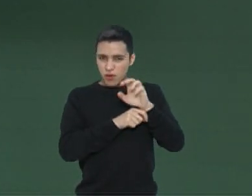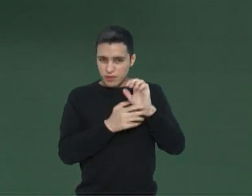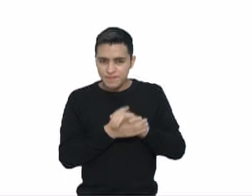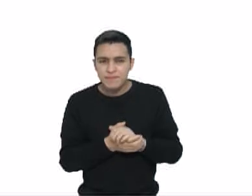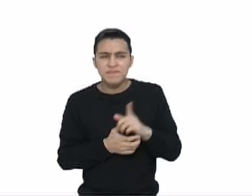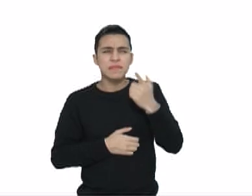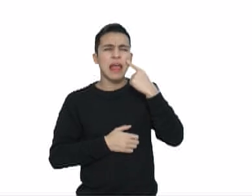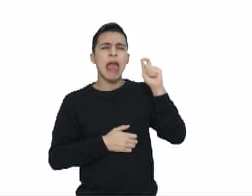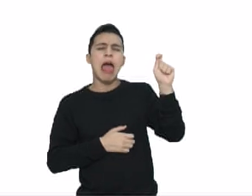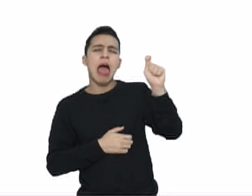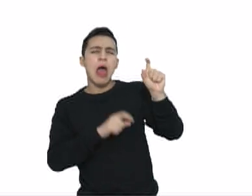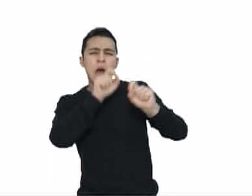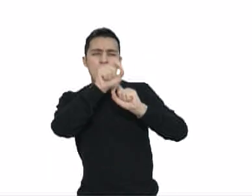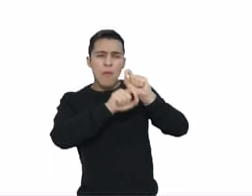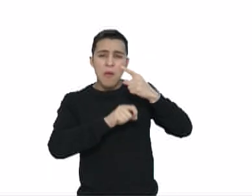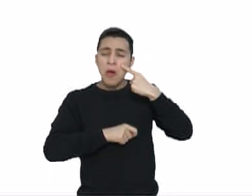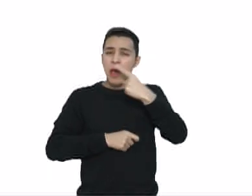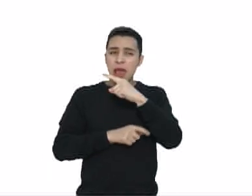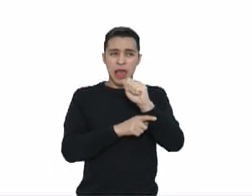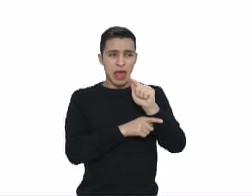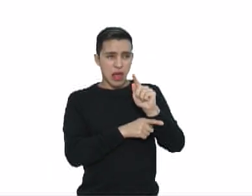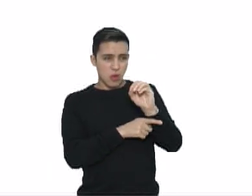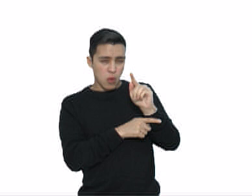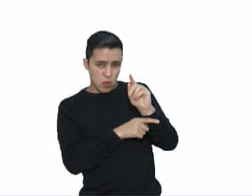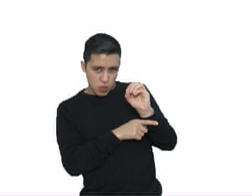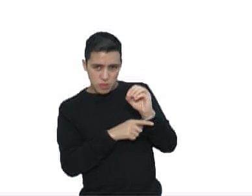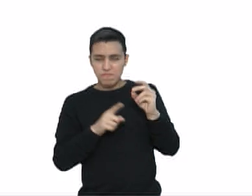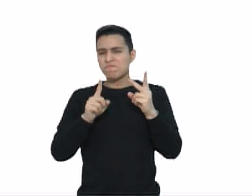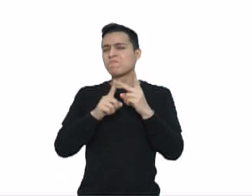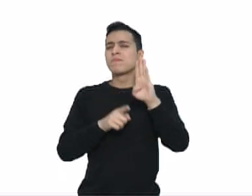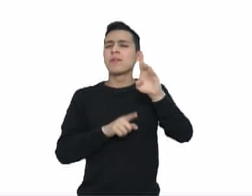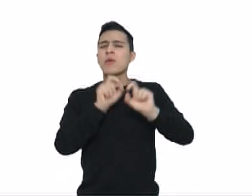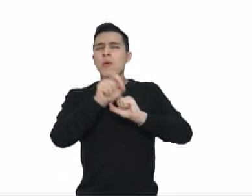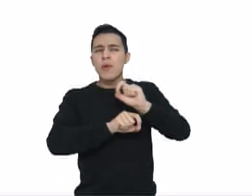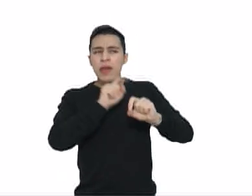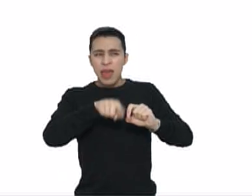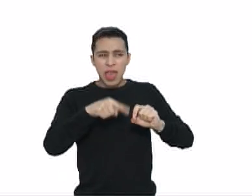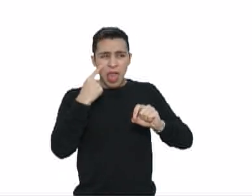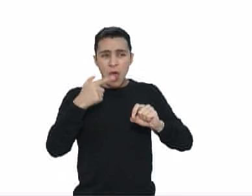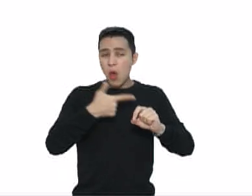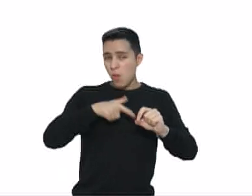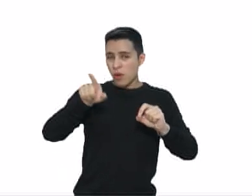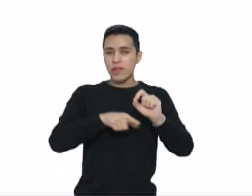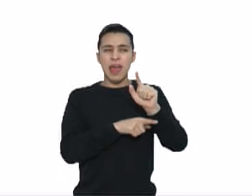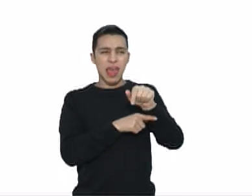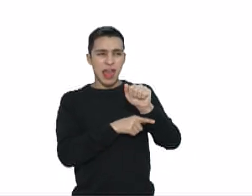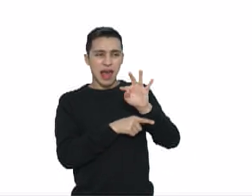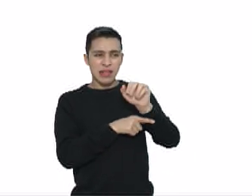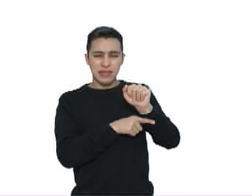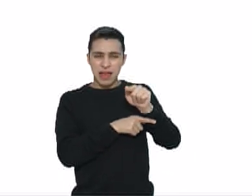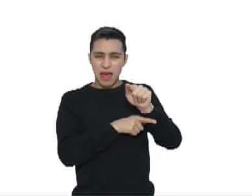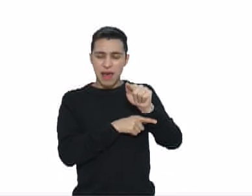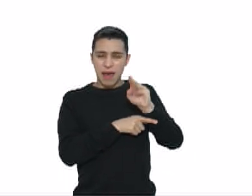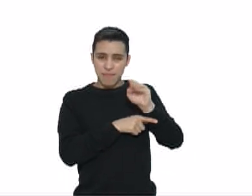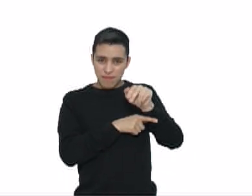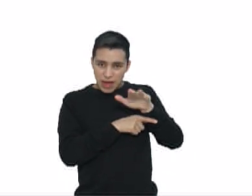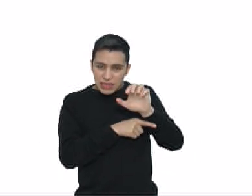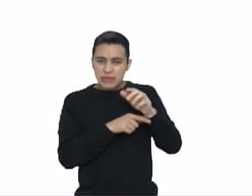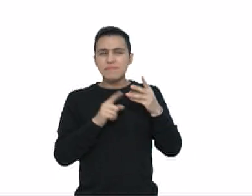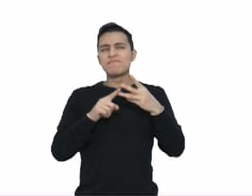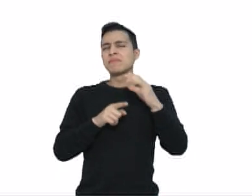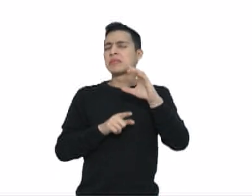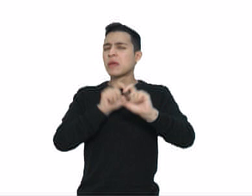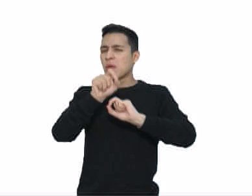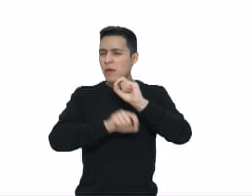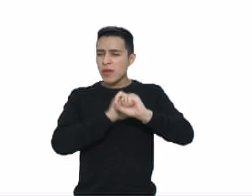alternativa A, nós temos um agogô. Na alternativa B, nós temos um atabaque. Na alternativa C,